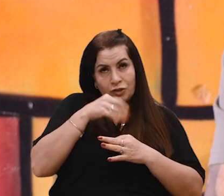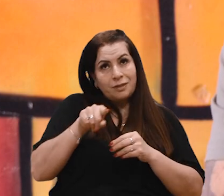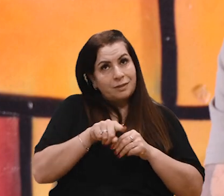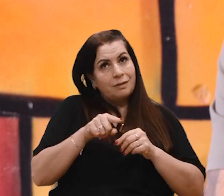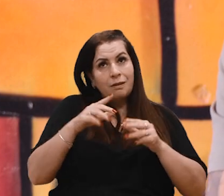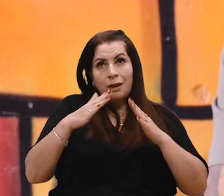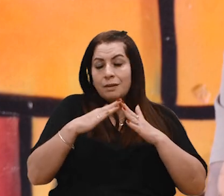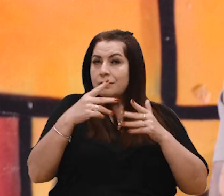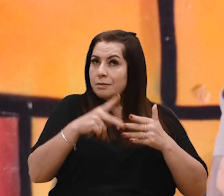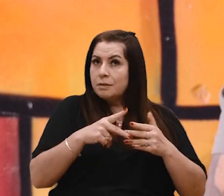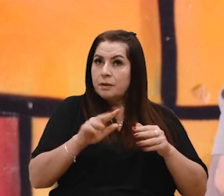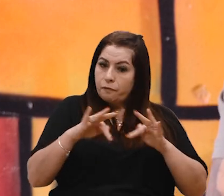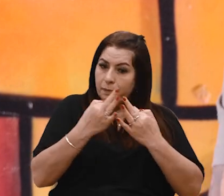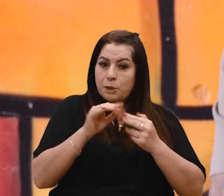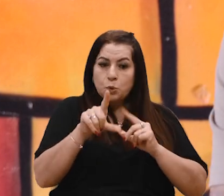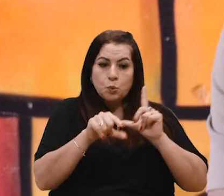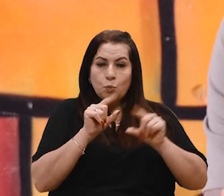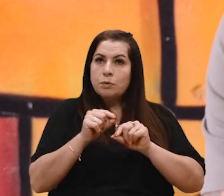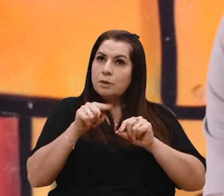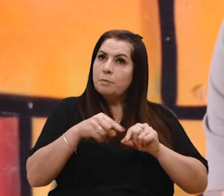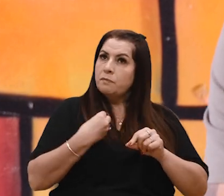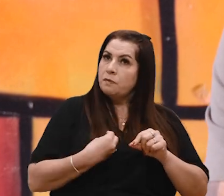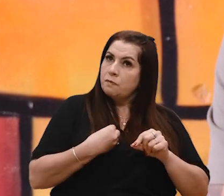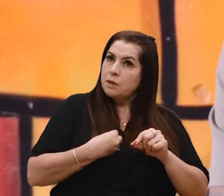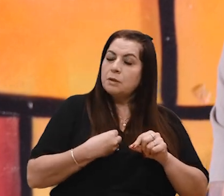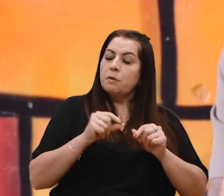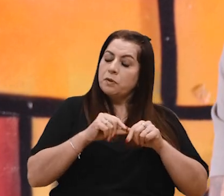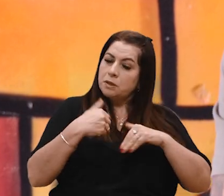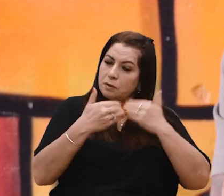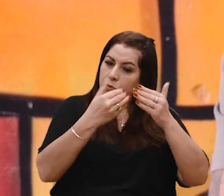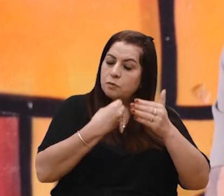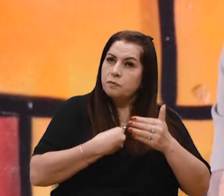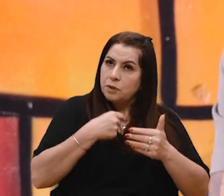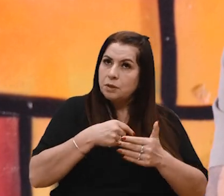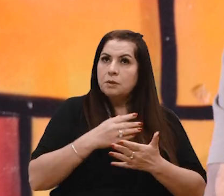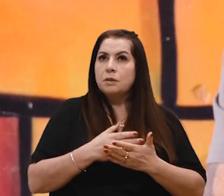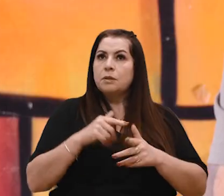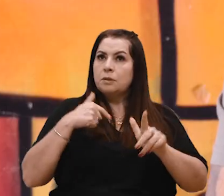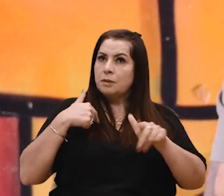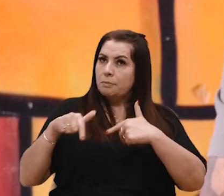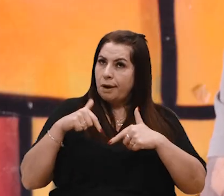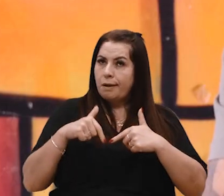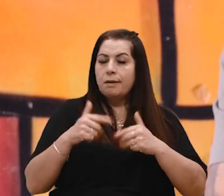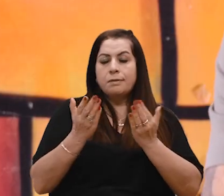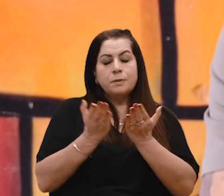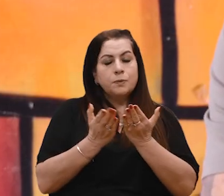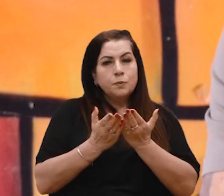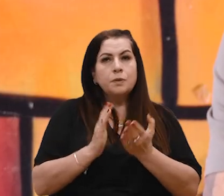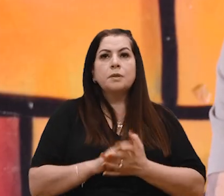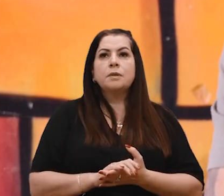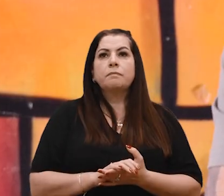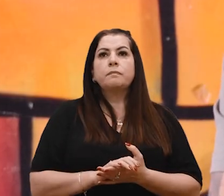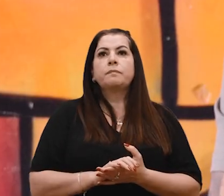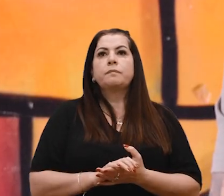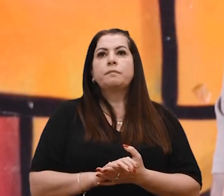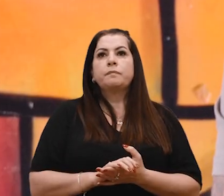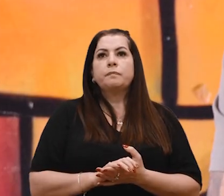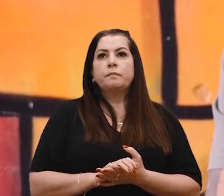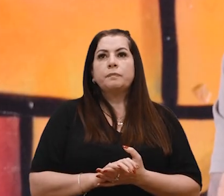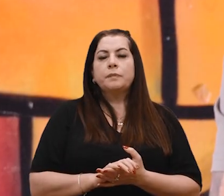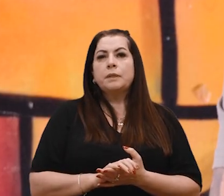né? Caxias é o lar deles, é o lar que as famílias escolheram para morar, para fazer sua vida, trabalhar e